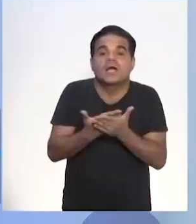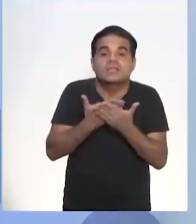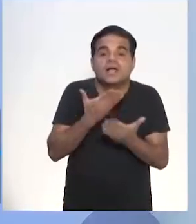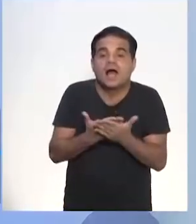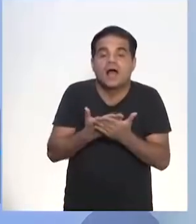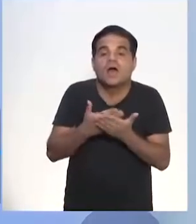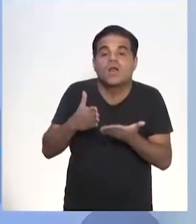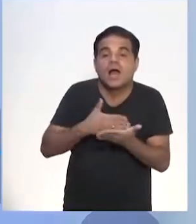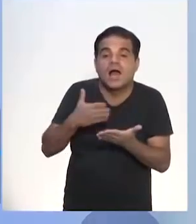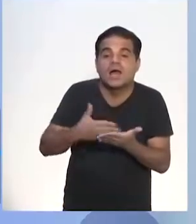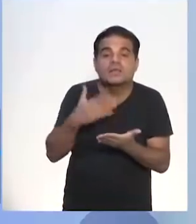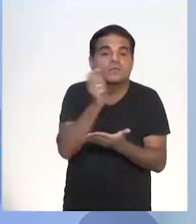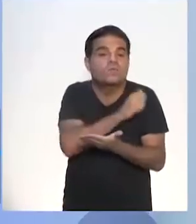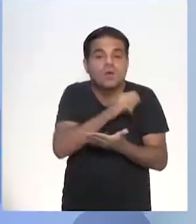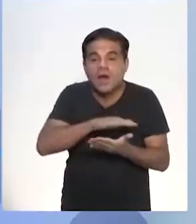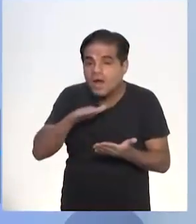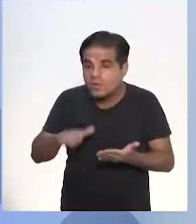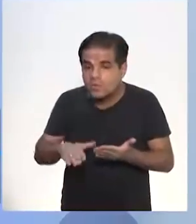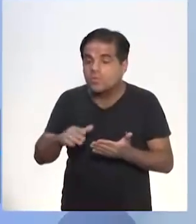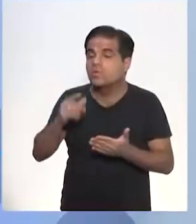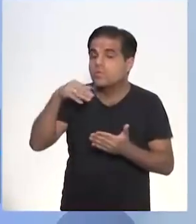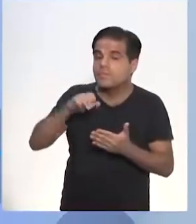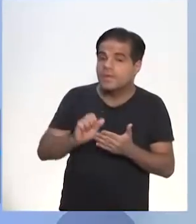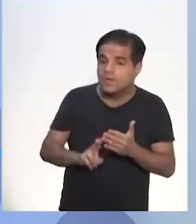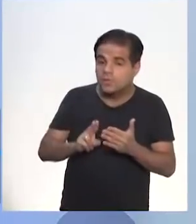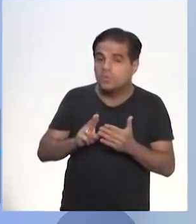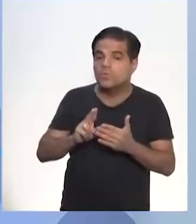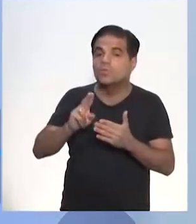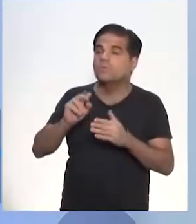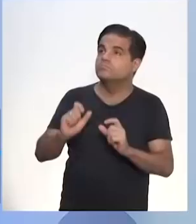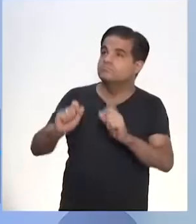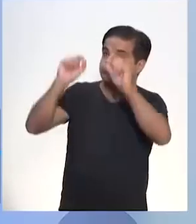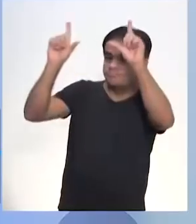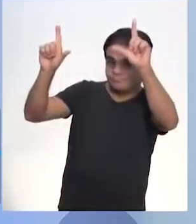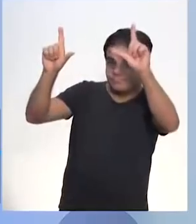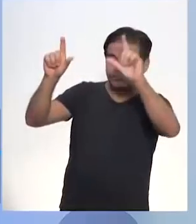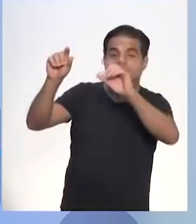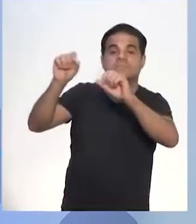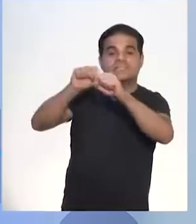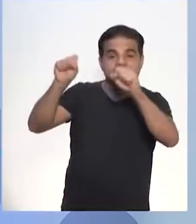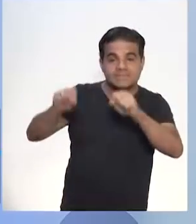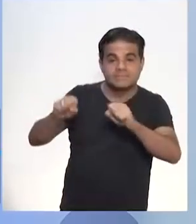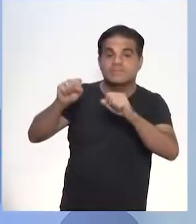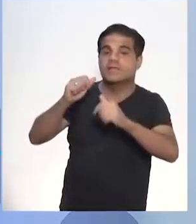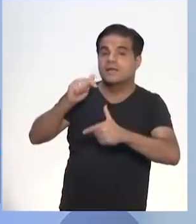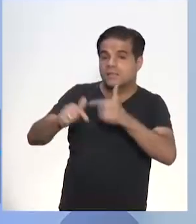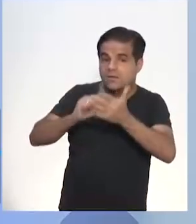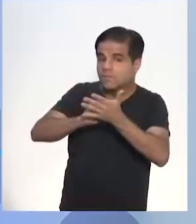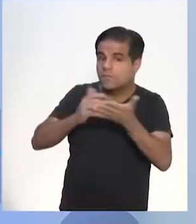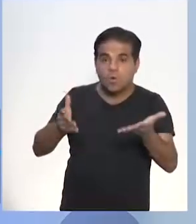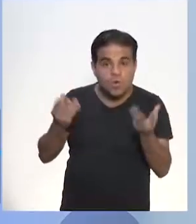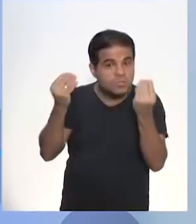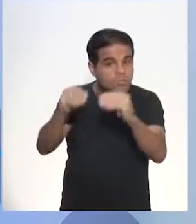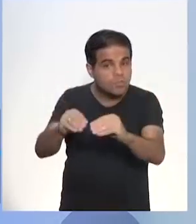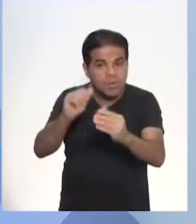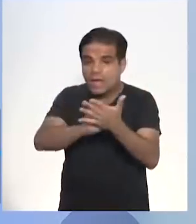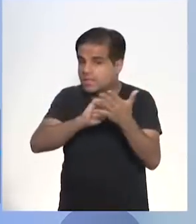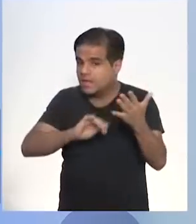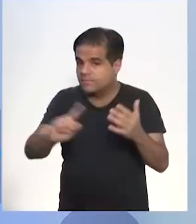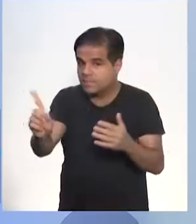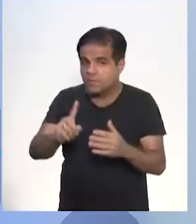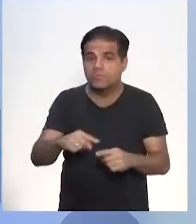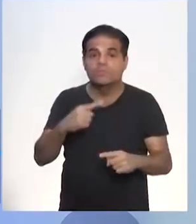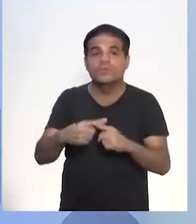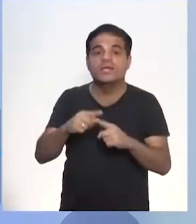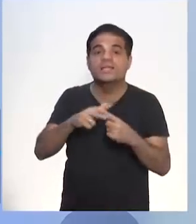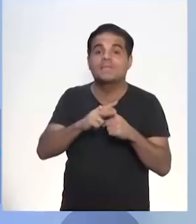no caderno do aluno? Gente, falando menu tarefas, até falando, né? Sistema de tarefas. Hoje nós não vamos publicar a tarefa, porque o sistema